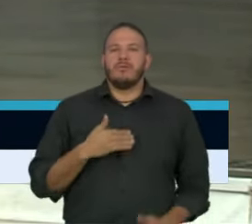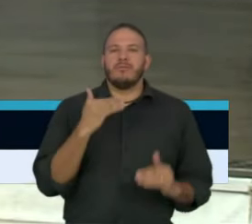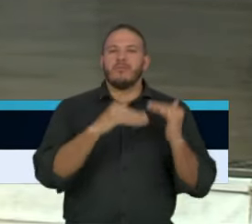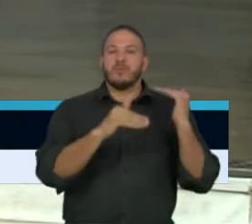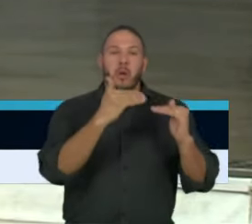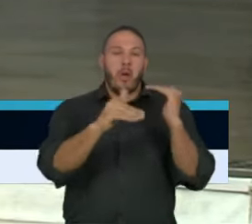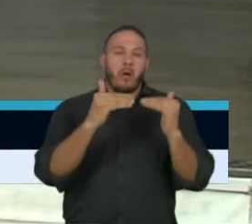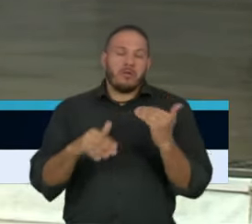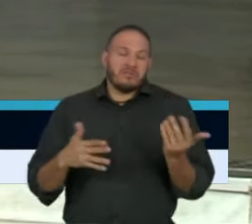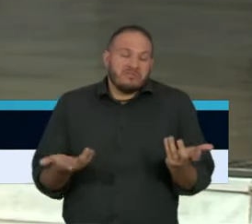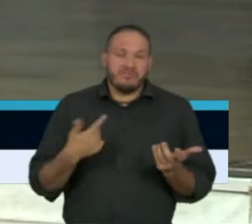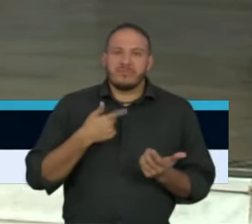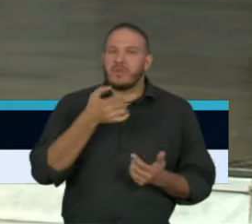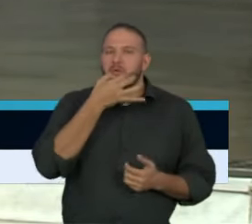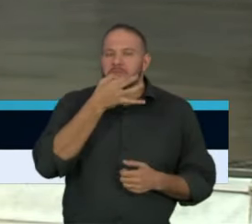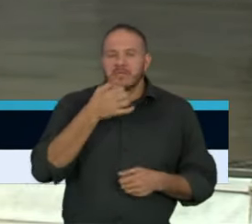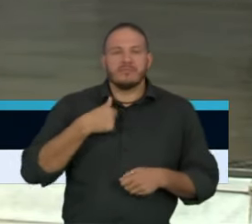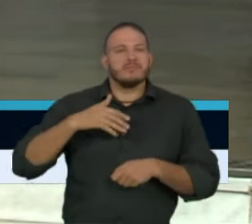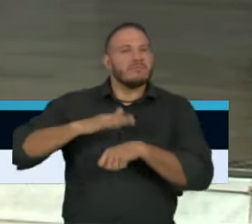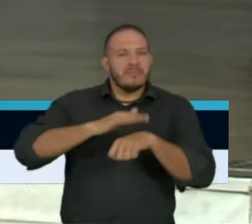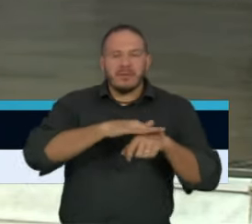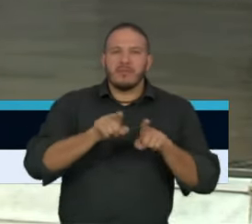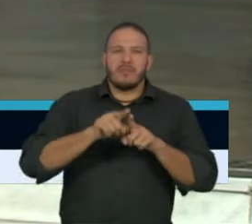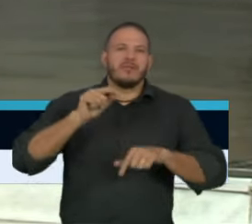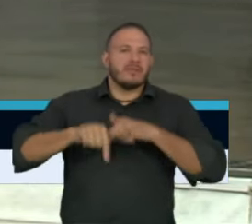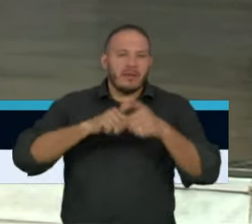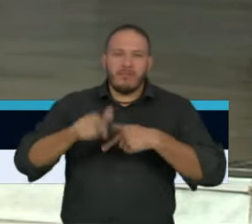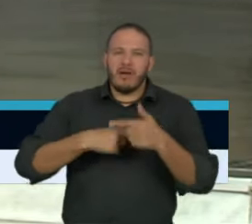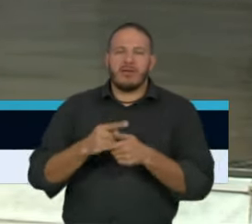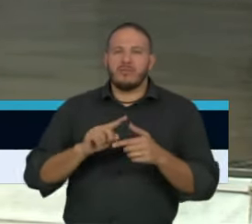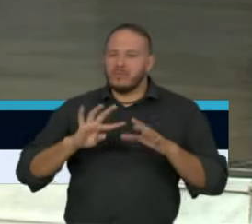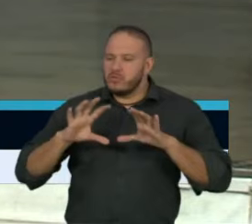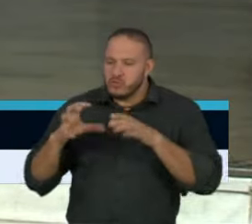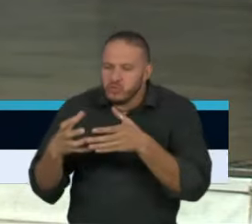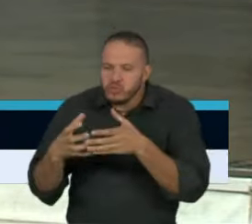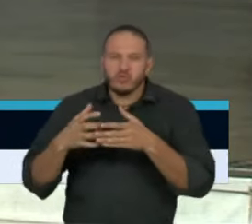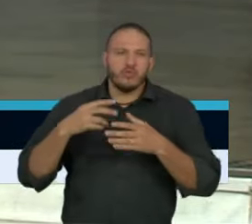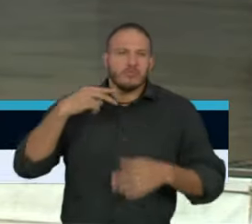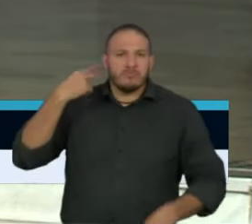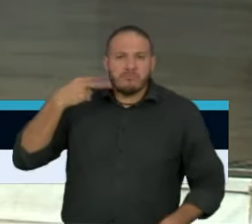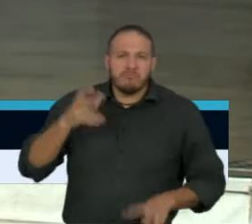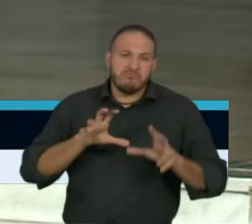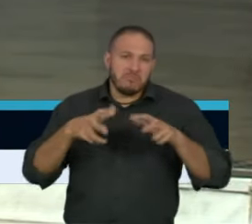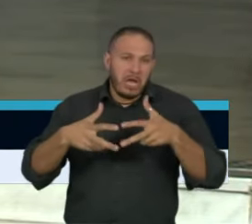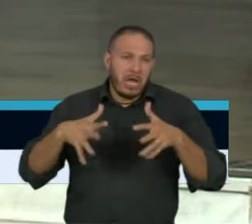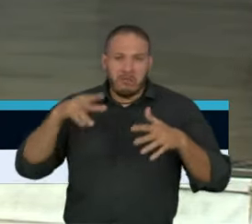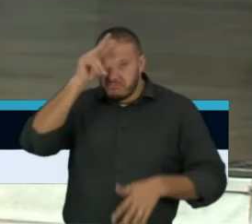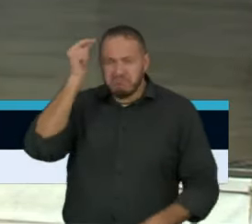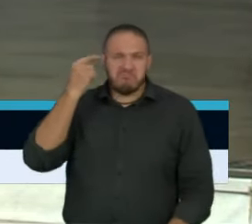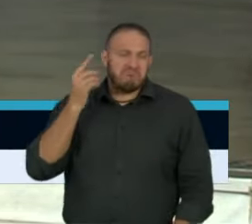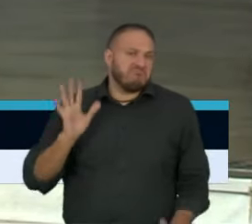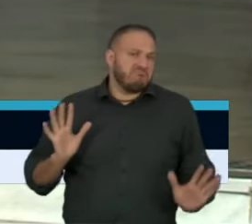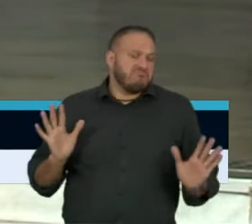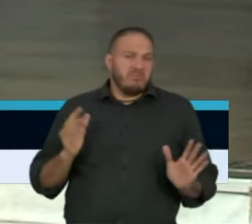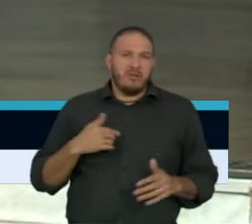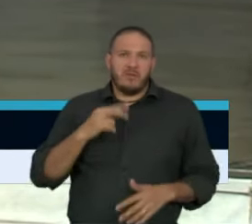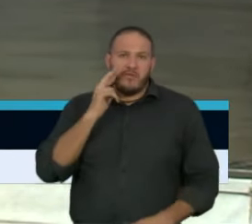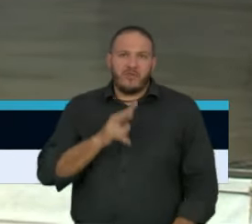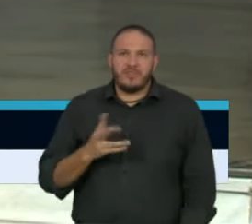do posicionamento e da ação conjunta que nós tivemos com a Câmara Municipal. Então, não vejo nenhuma forma